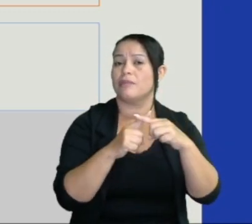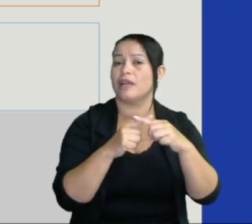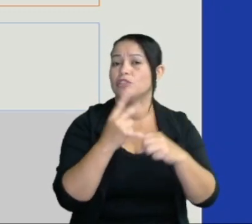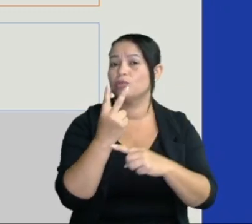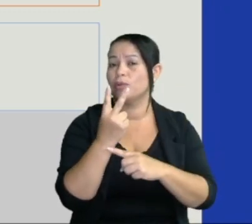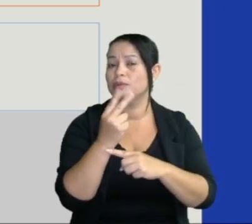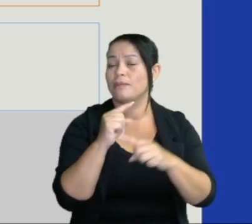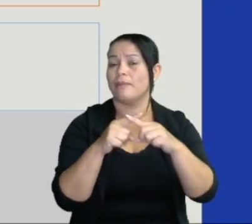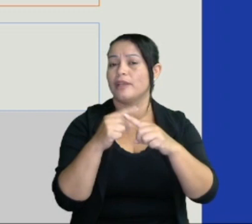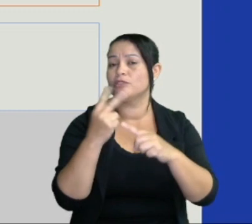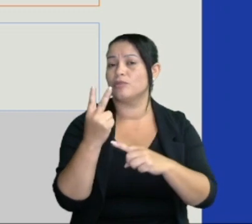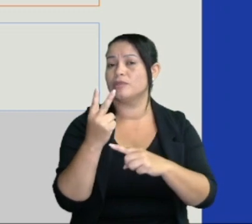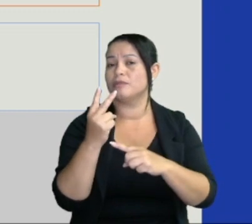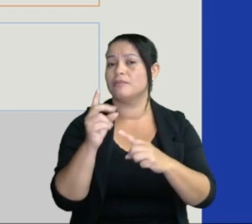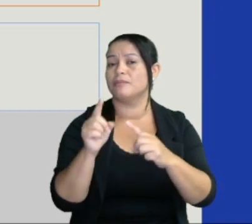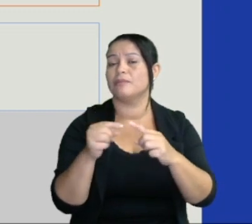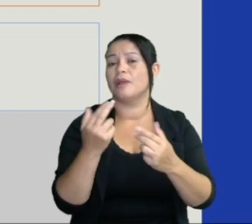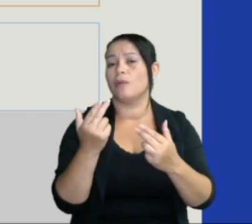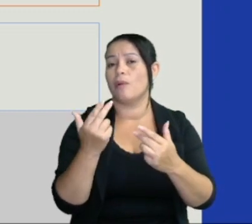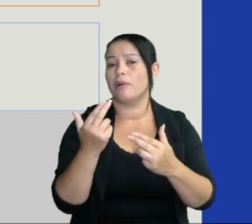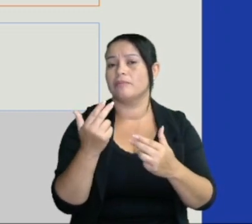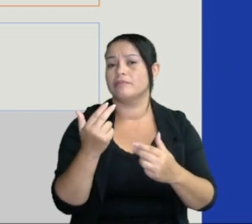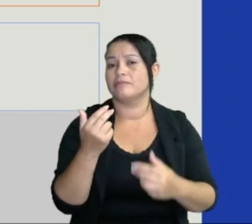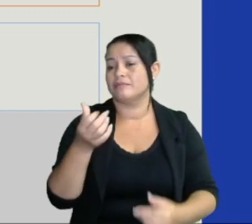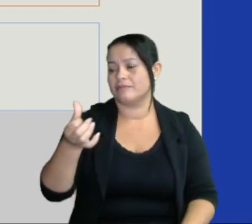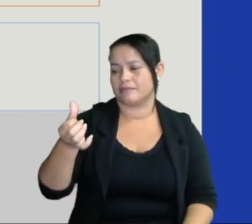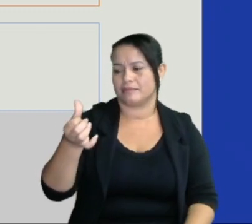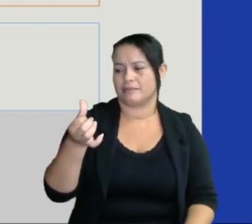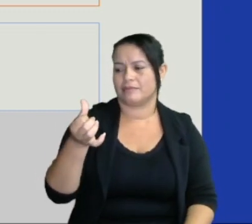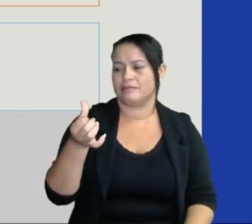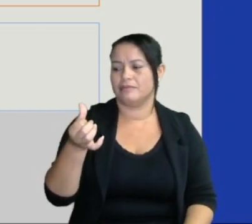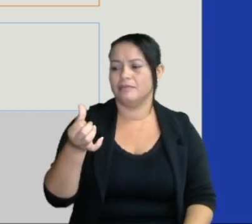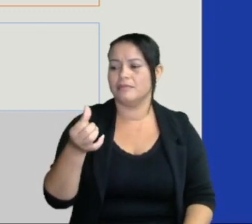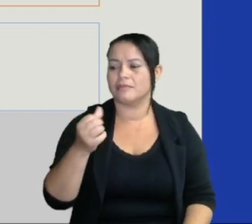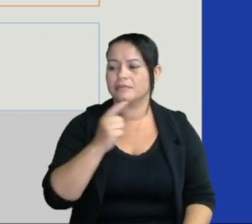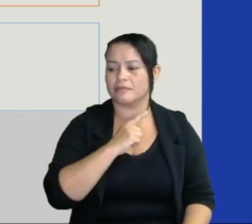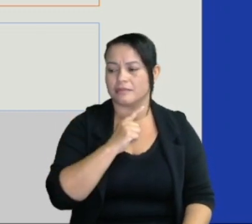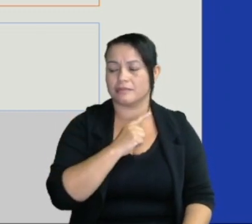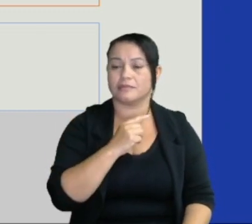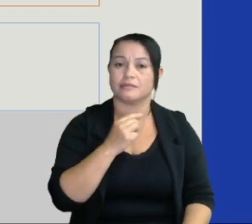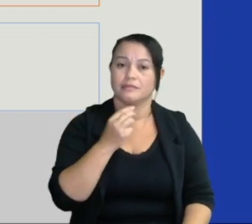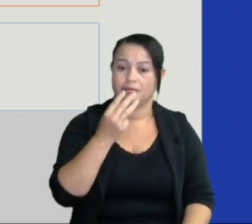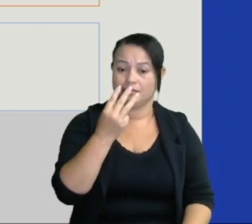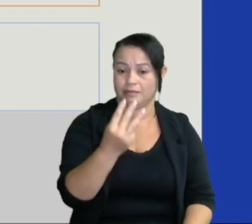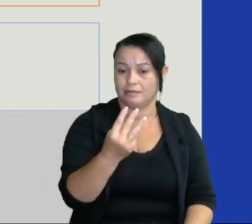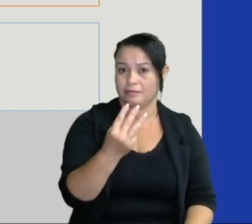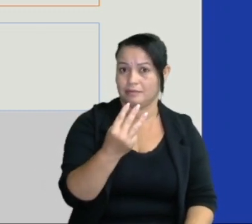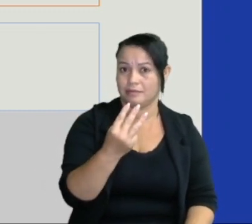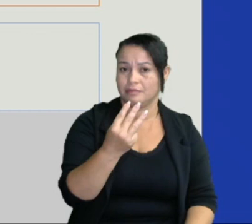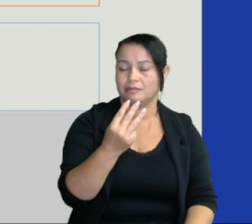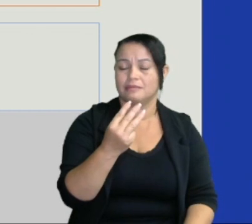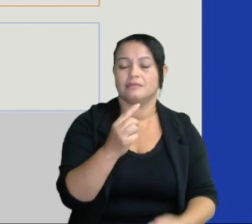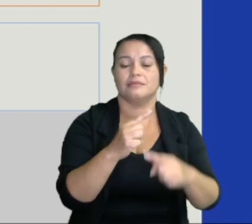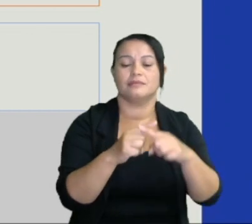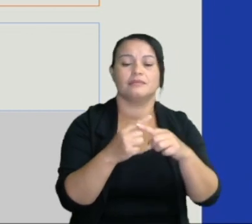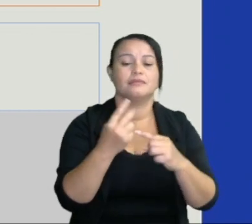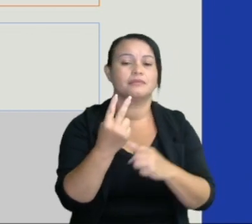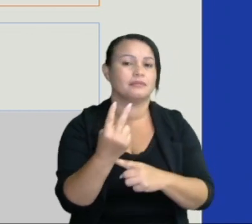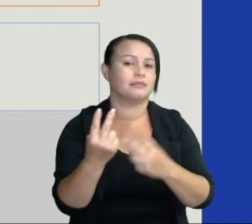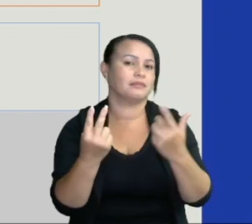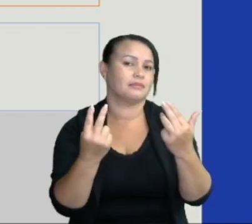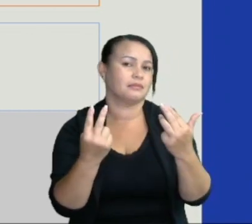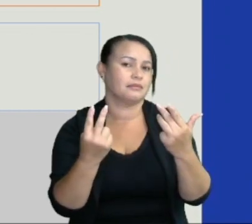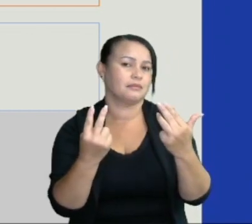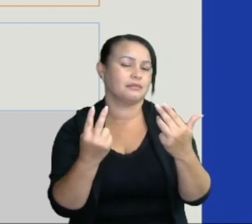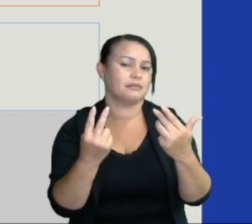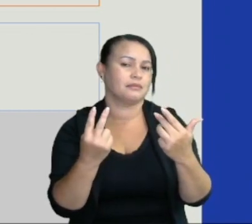mais 2 mais 2, que é igual a 6. Eu tenho aqui 3 parcelas de 2, que é a mesma